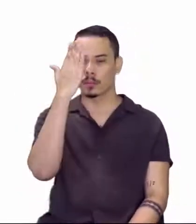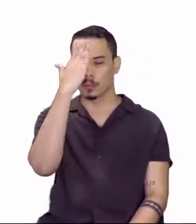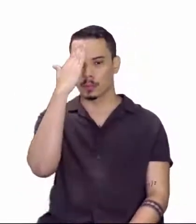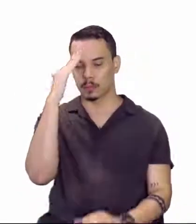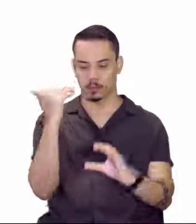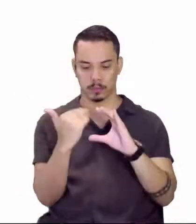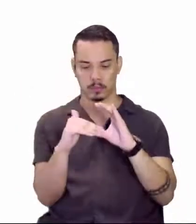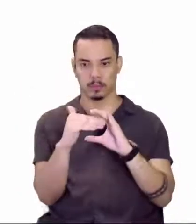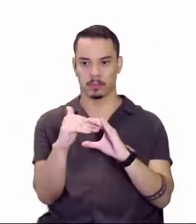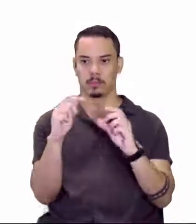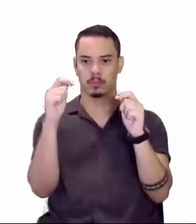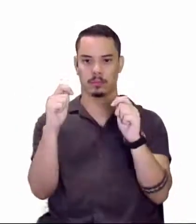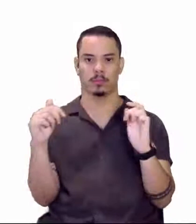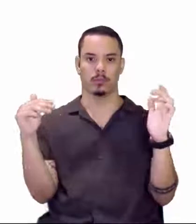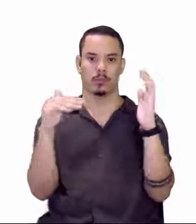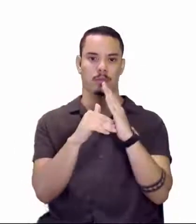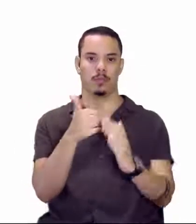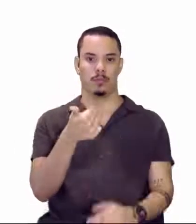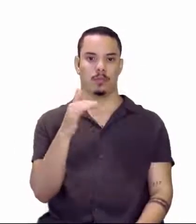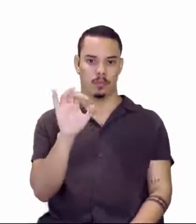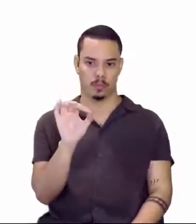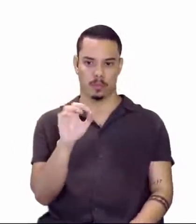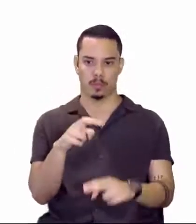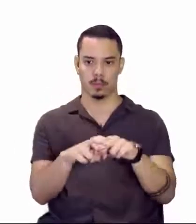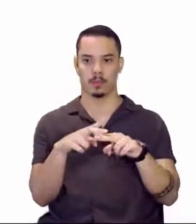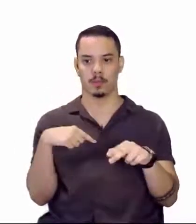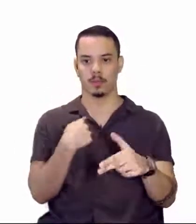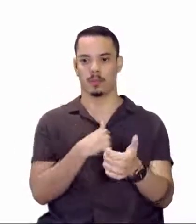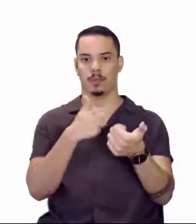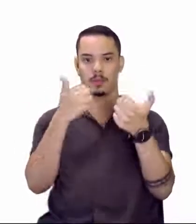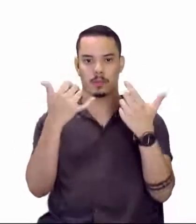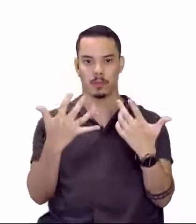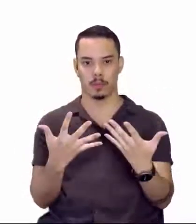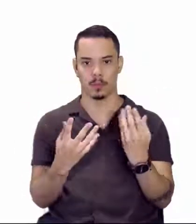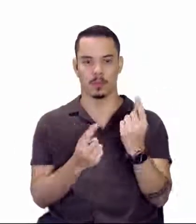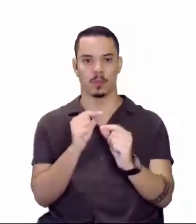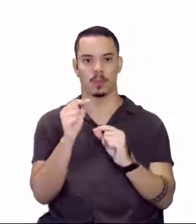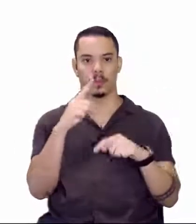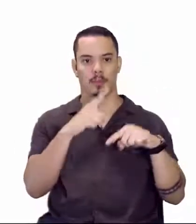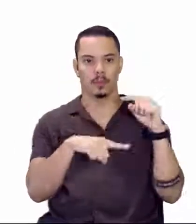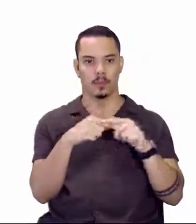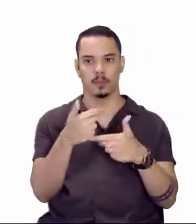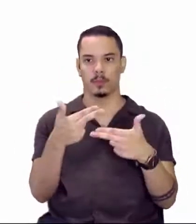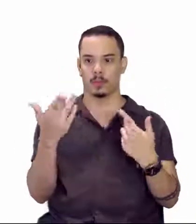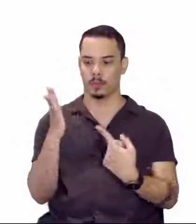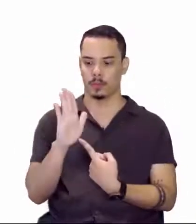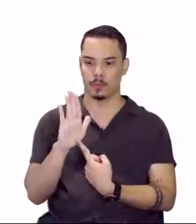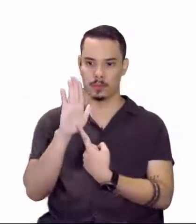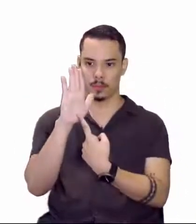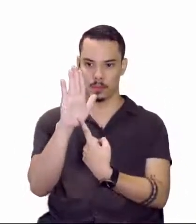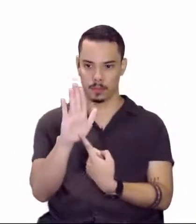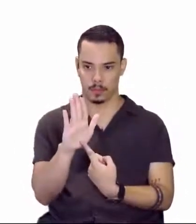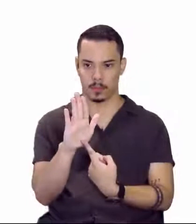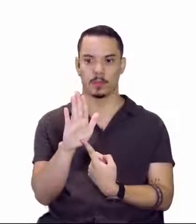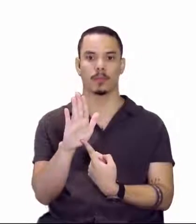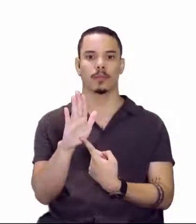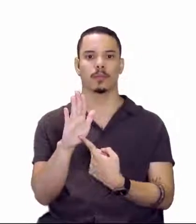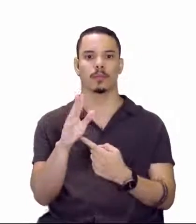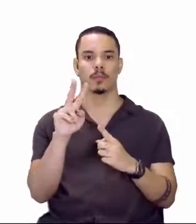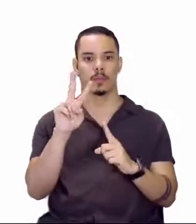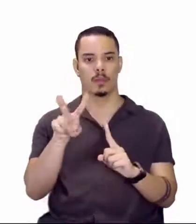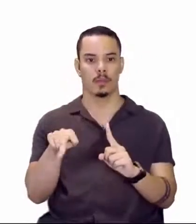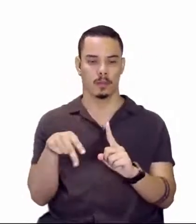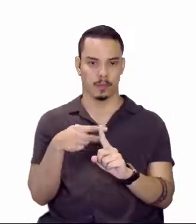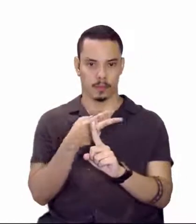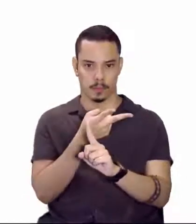D pode ir até 10. Por isso que nós dizemos que os elementos representativos, os elementos de transição